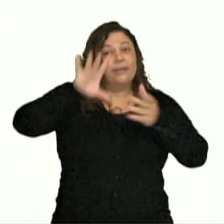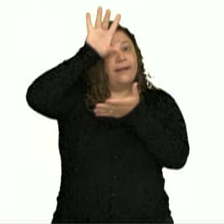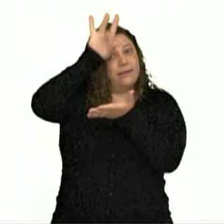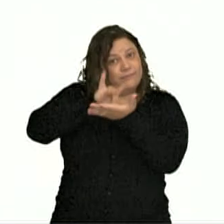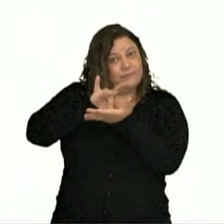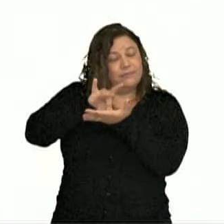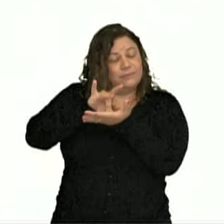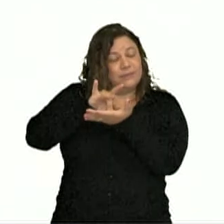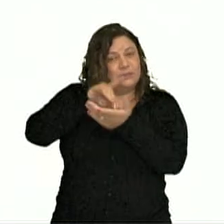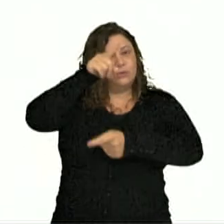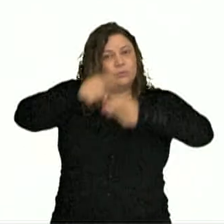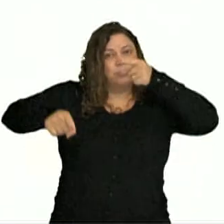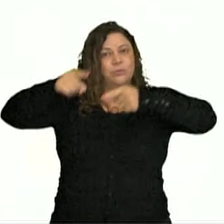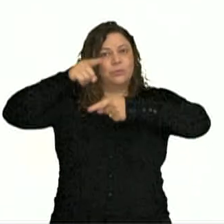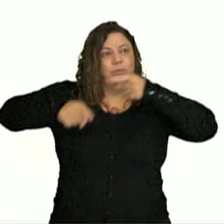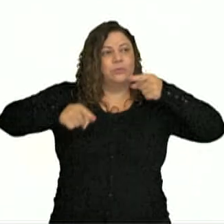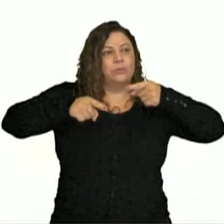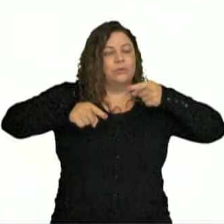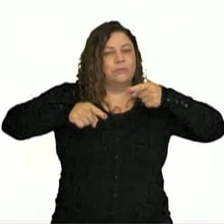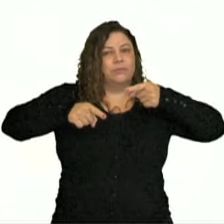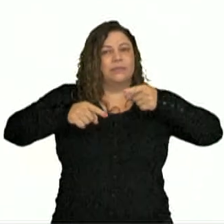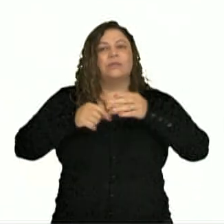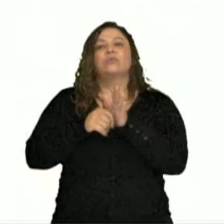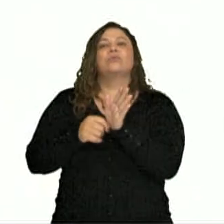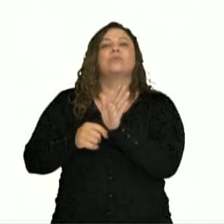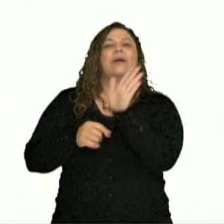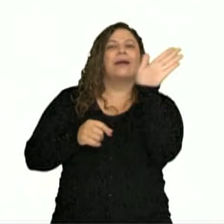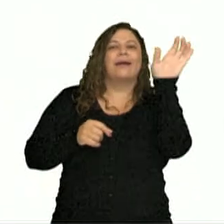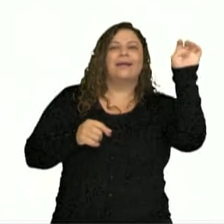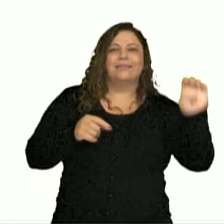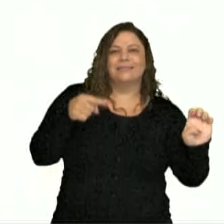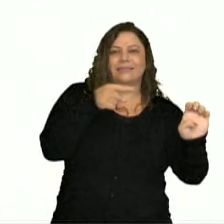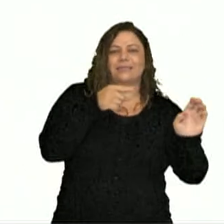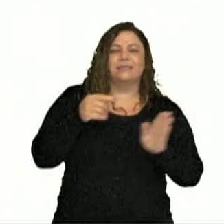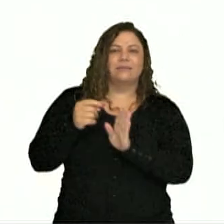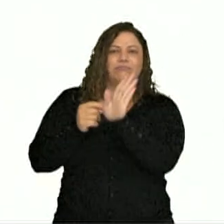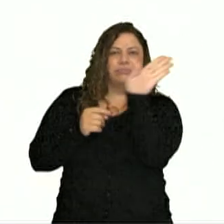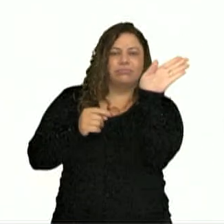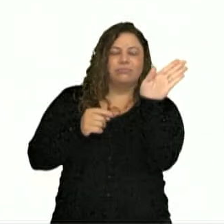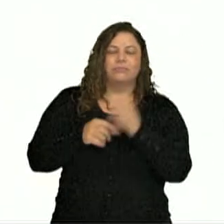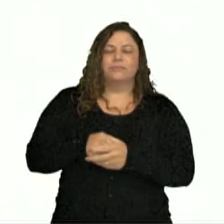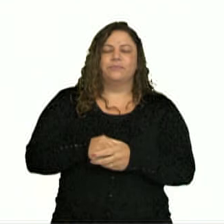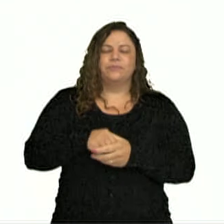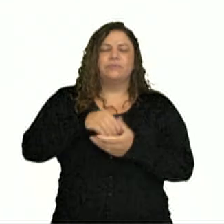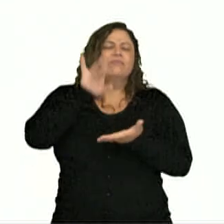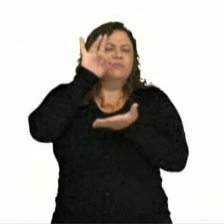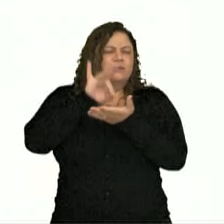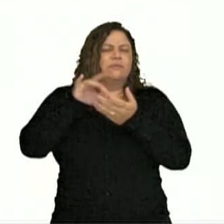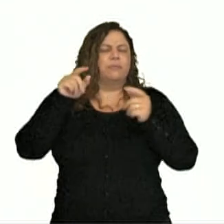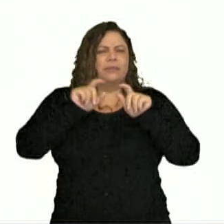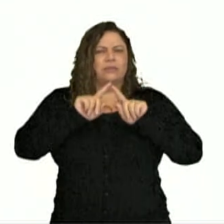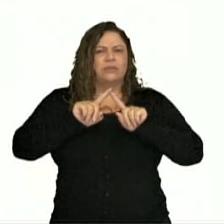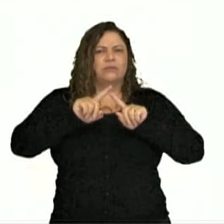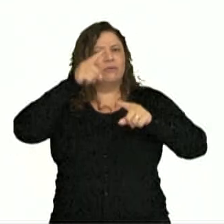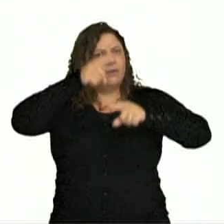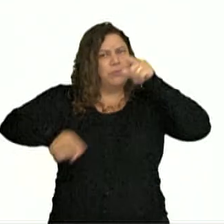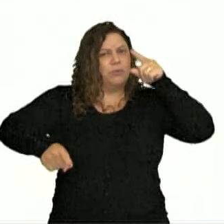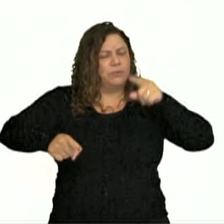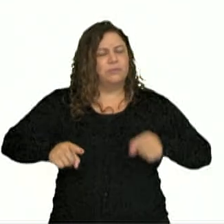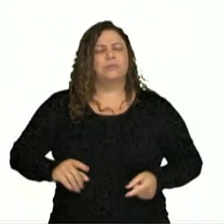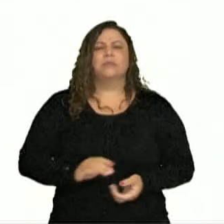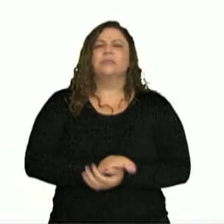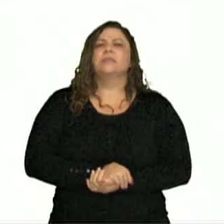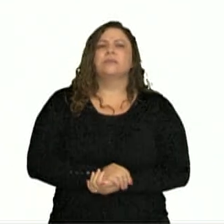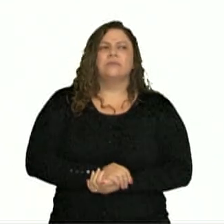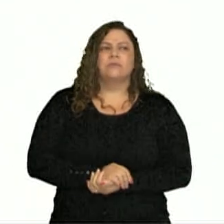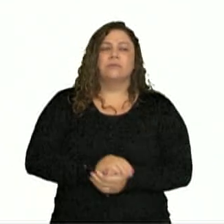afirmativo. Proibido girar à la izquierda. Estão aí no afirmativo. É uma proibição, né? Mas está no afirmativo. Você